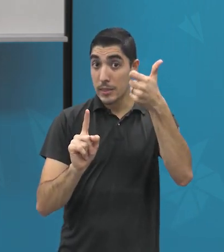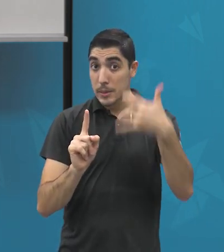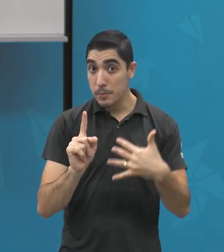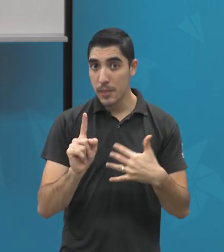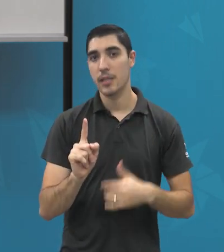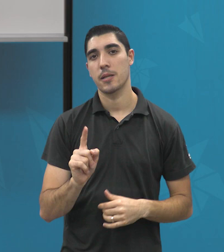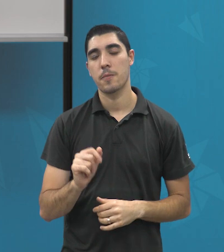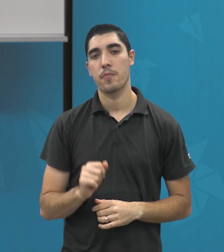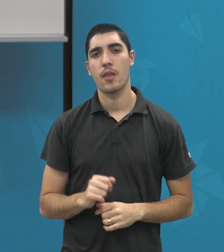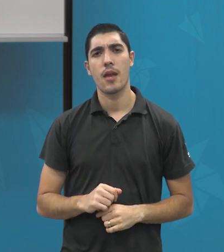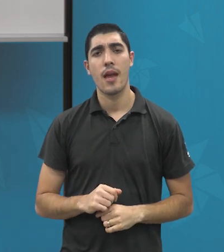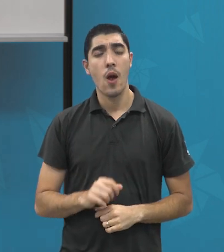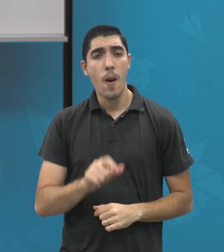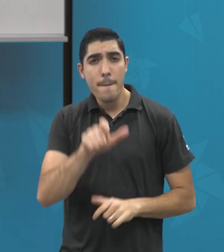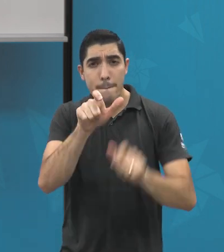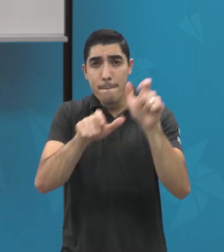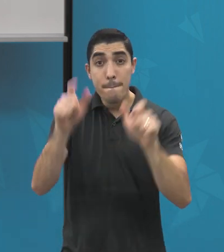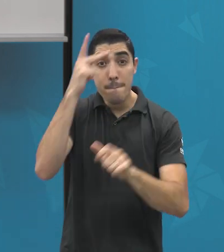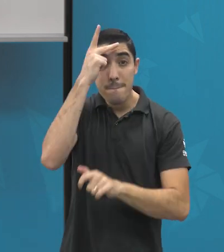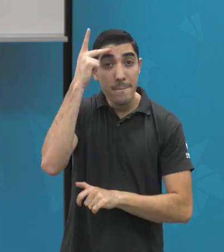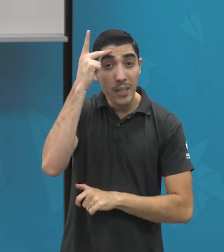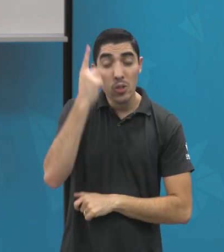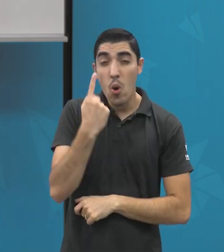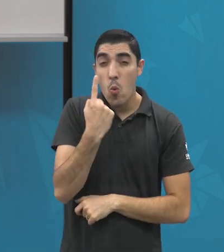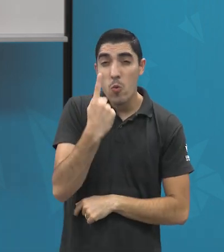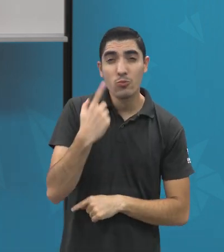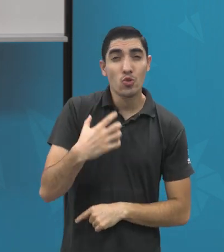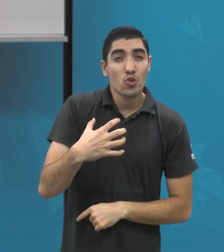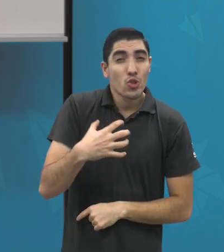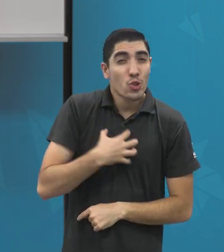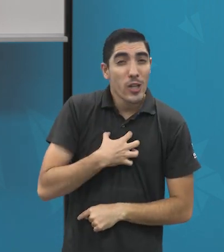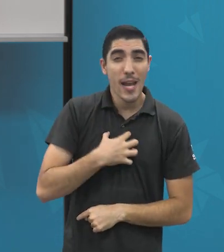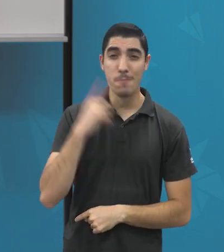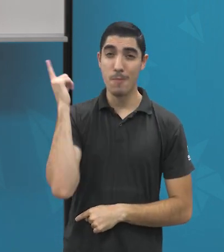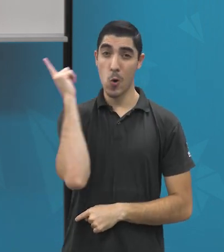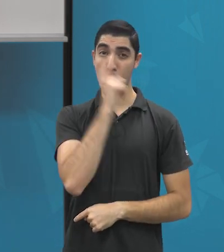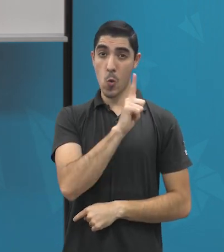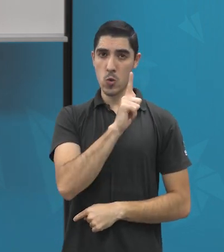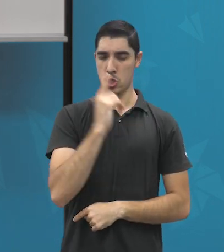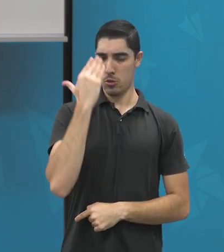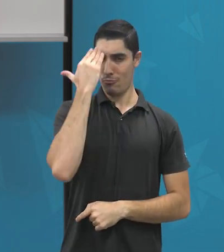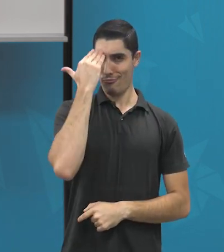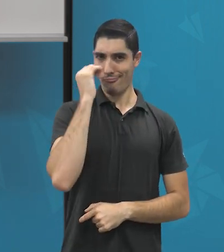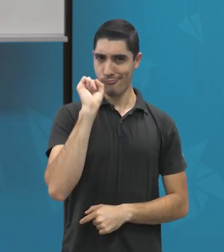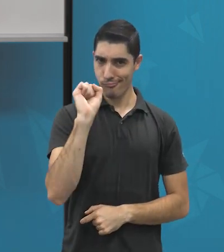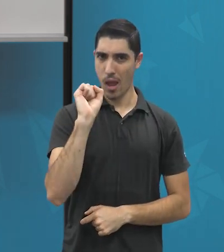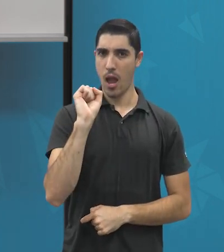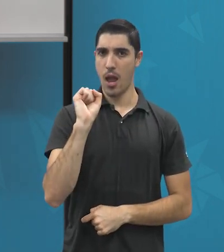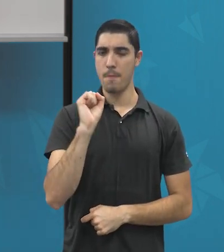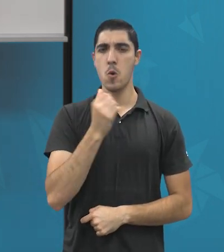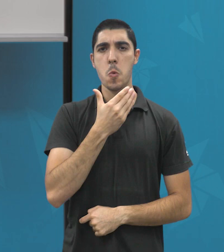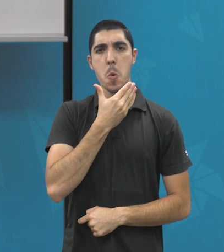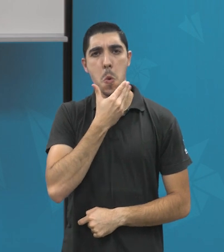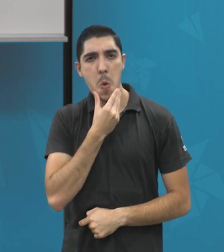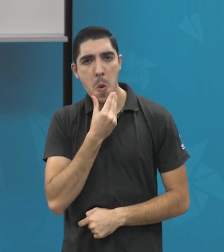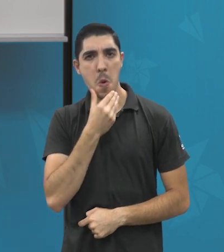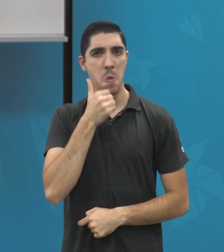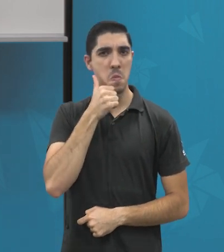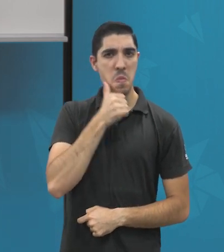que um ser humano tem de se tornar uma pessoa sábia, um homem ou uma